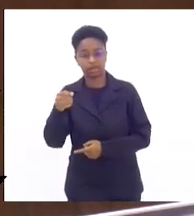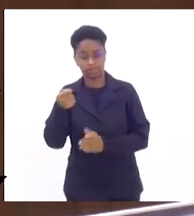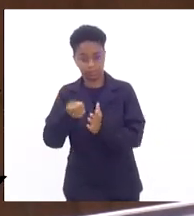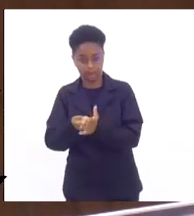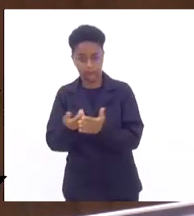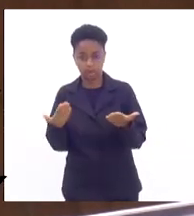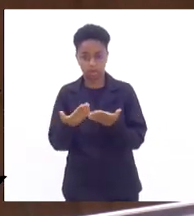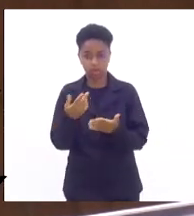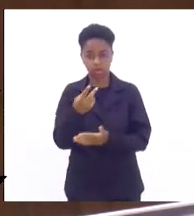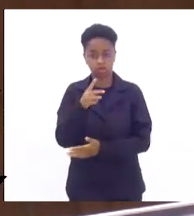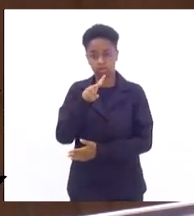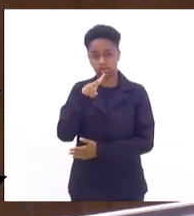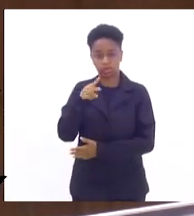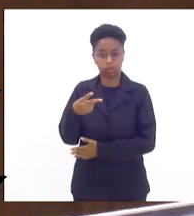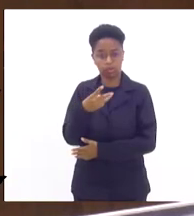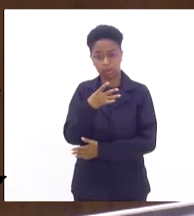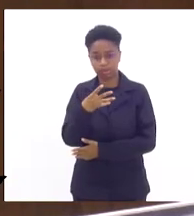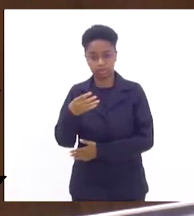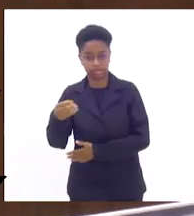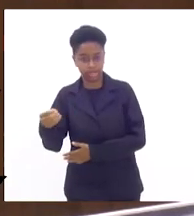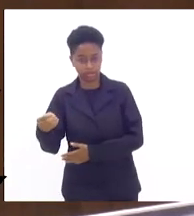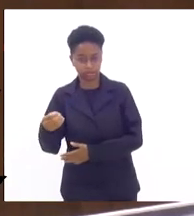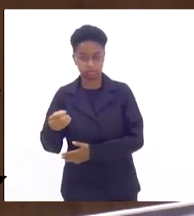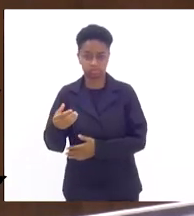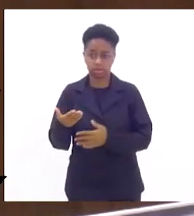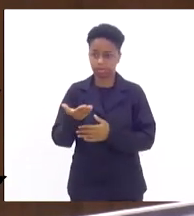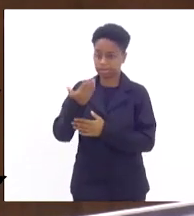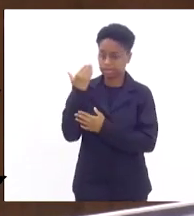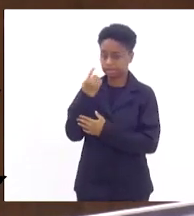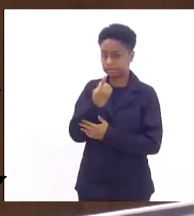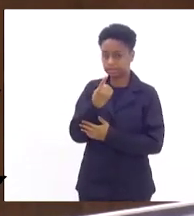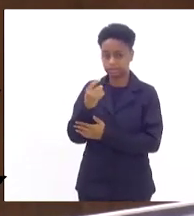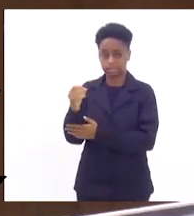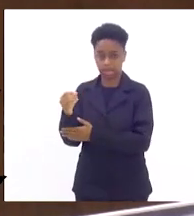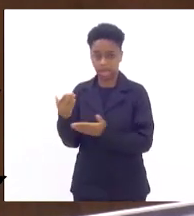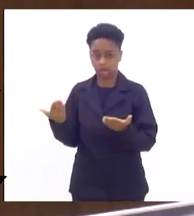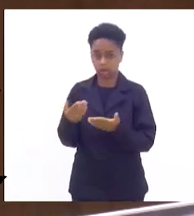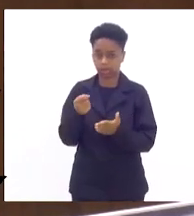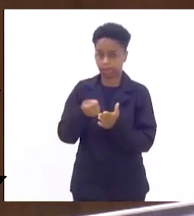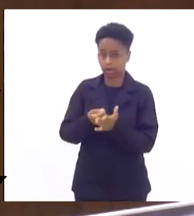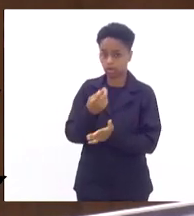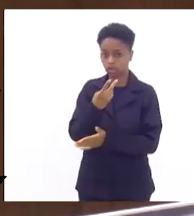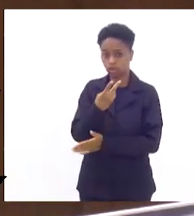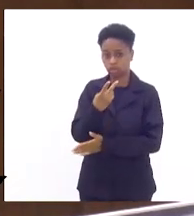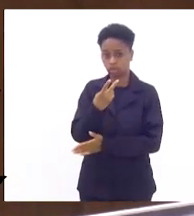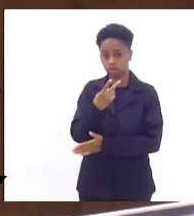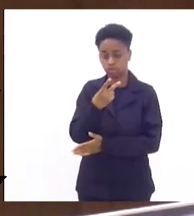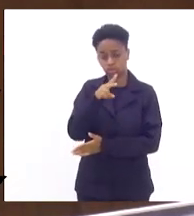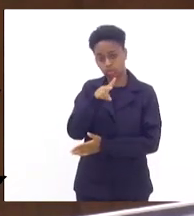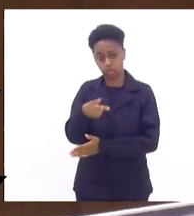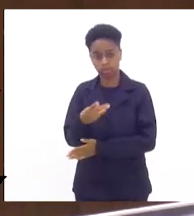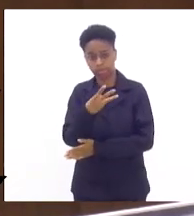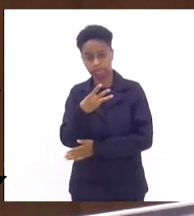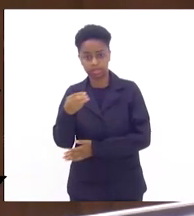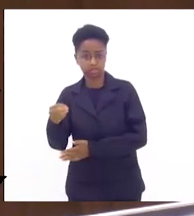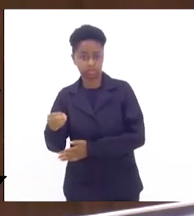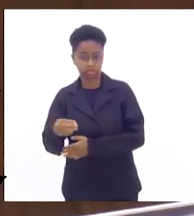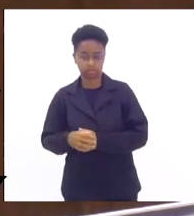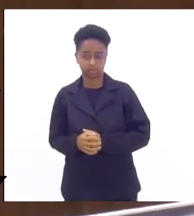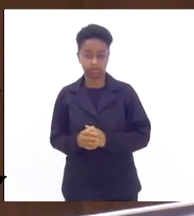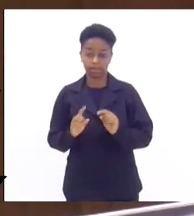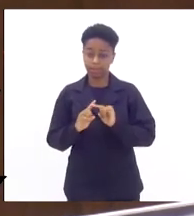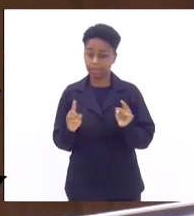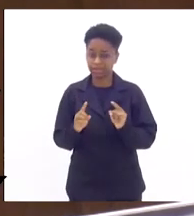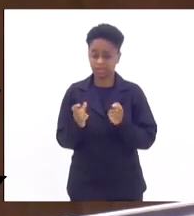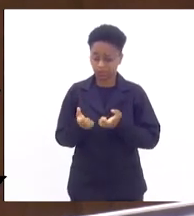2.400, os de 100 para 2.300, o trabalho de saneamento público não está sendo feito a